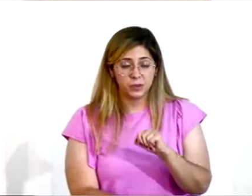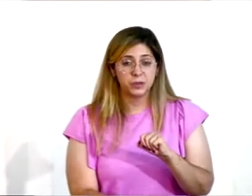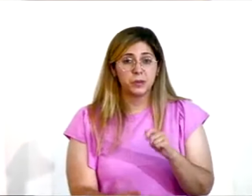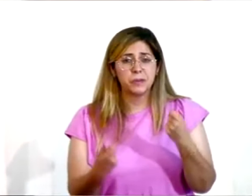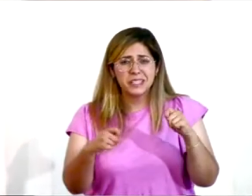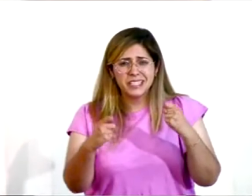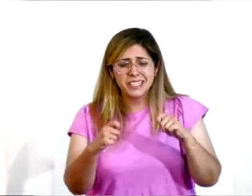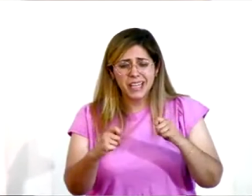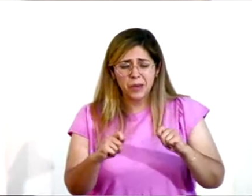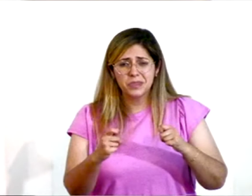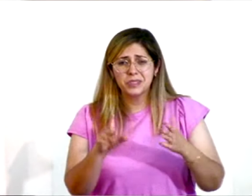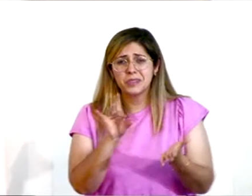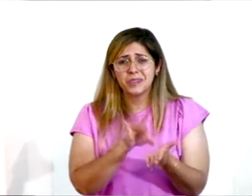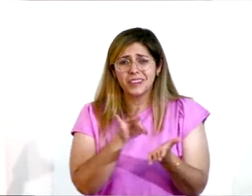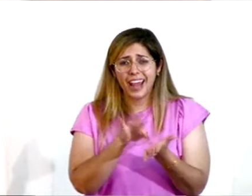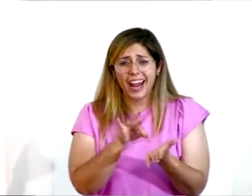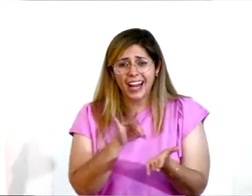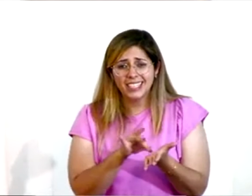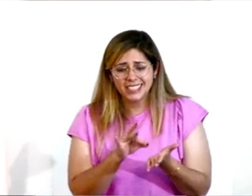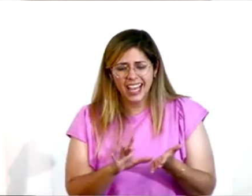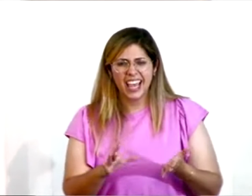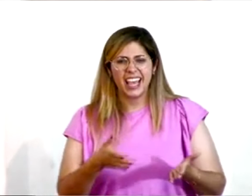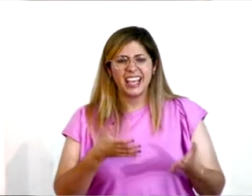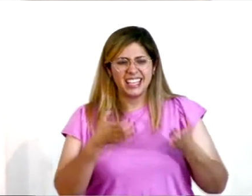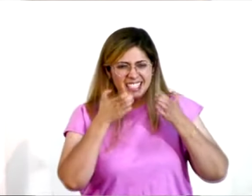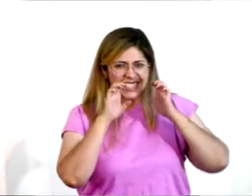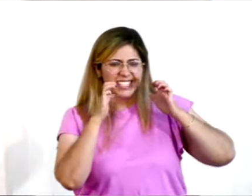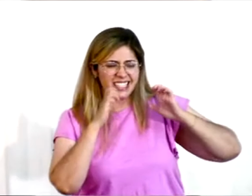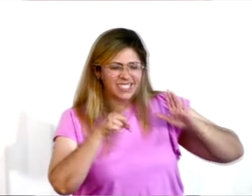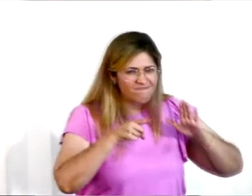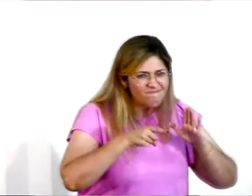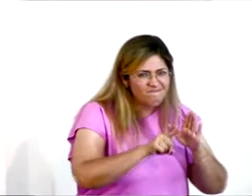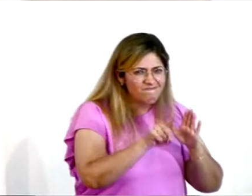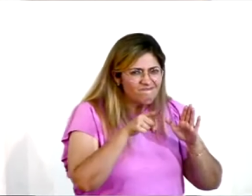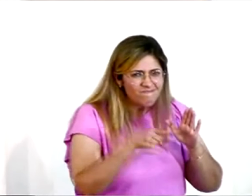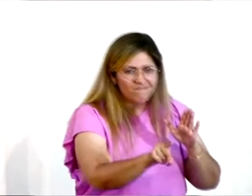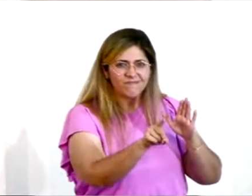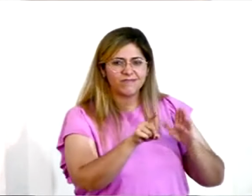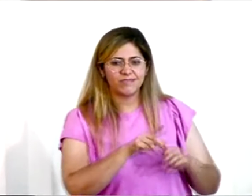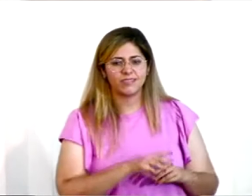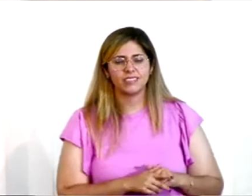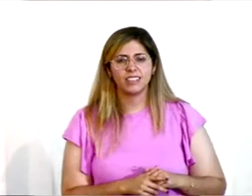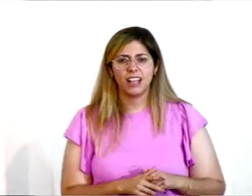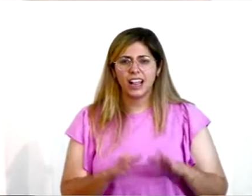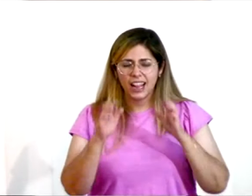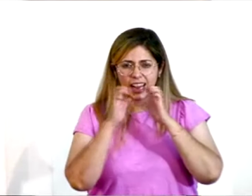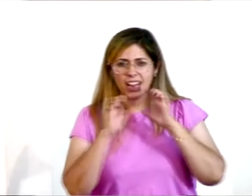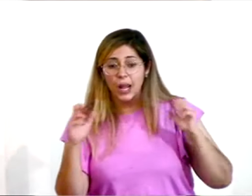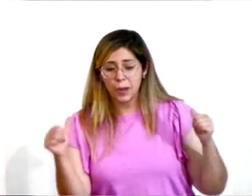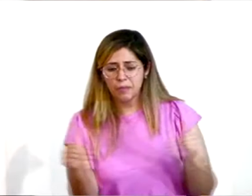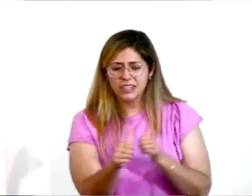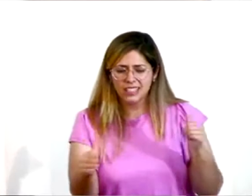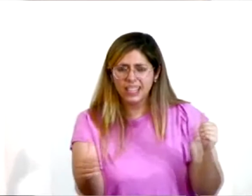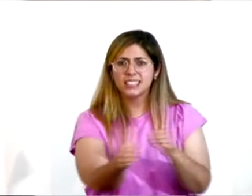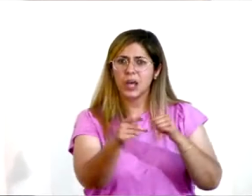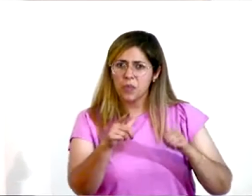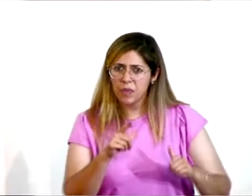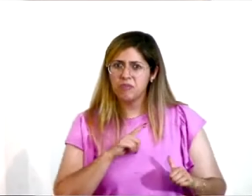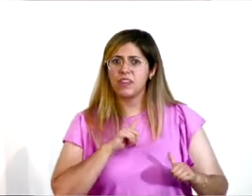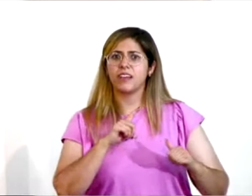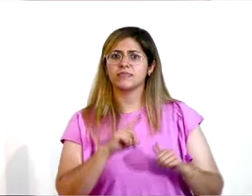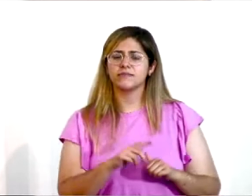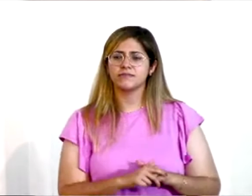um cristianismo, o cristianismo que incomoda, o cristianismo que irrita, o cristianismo que gera perseguição. E não